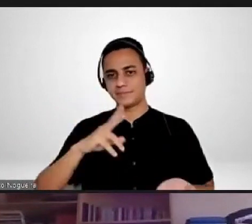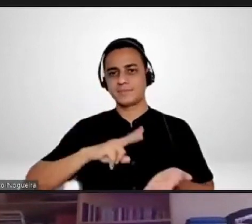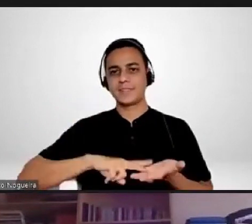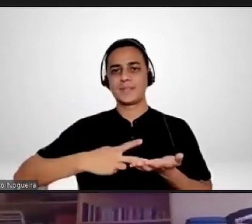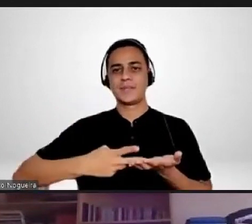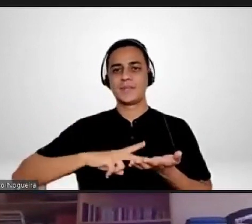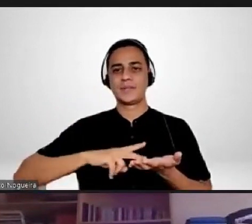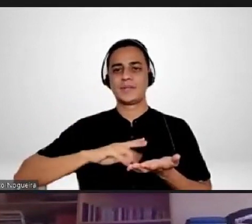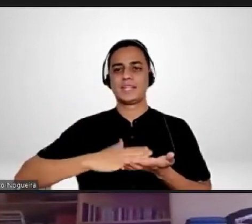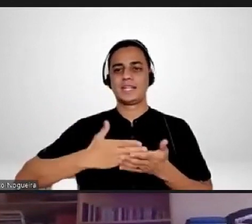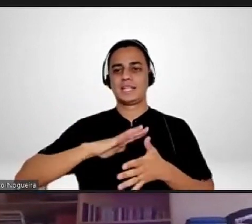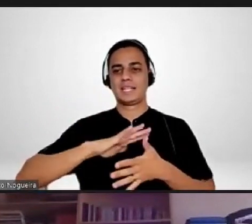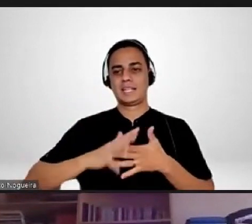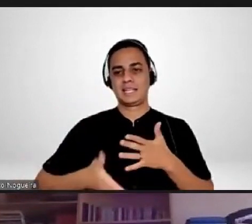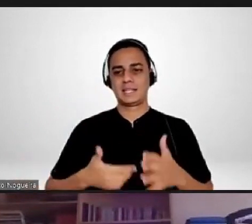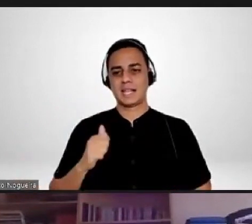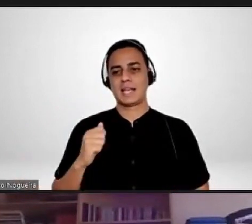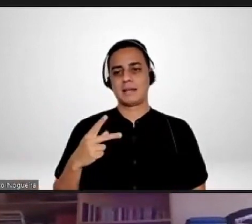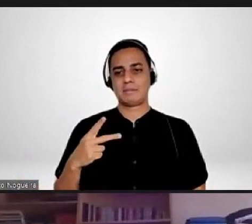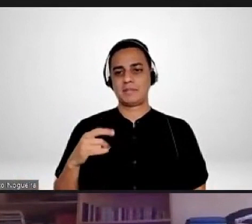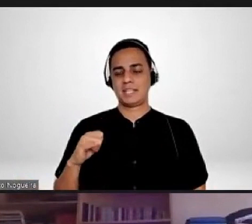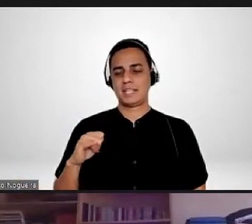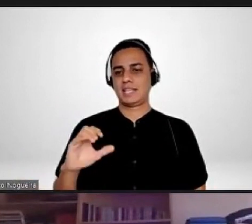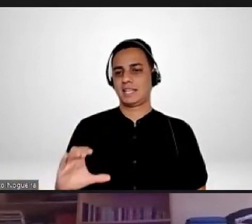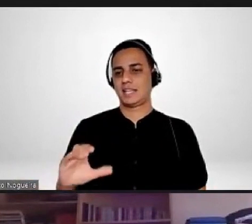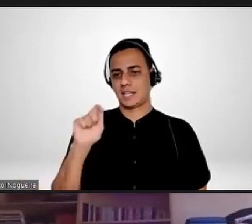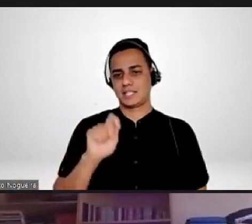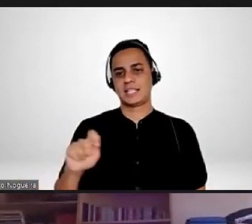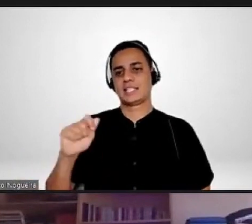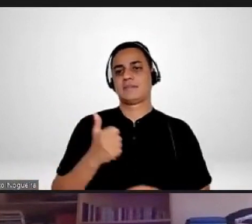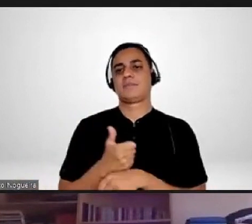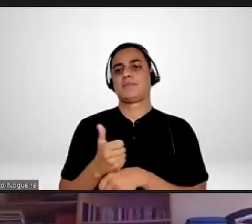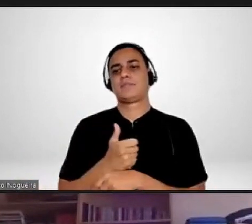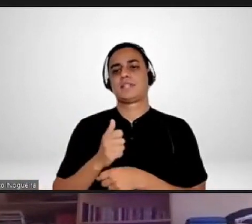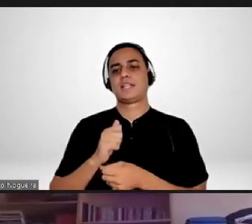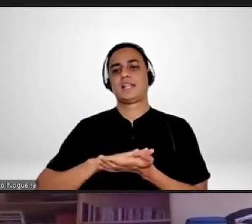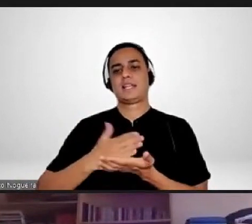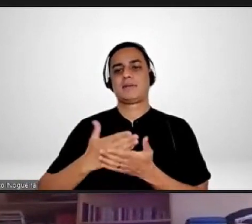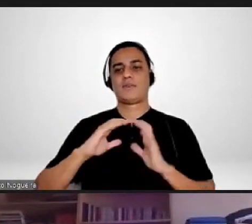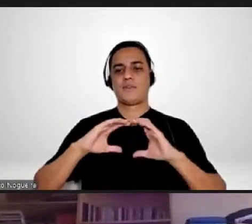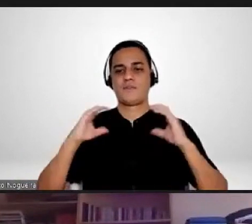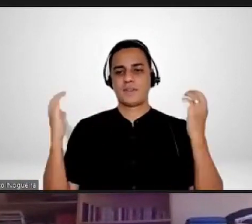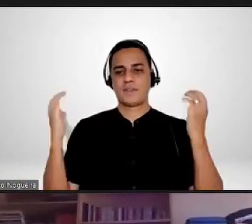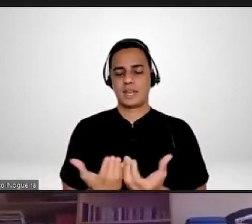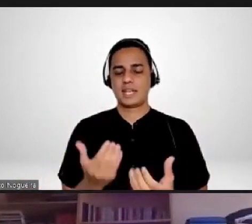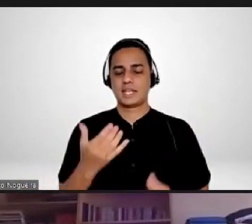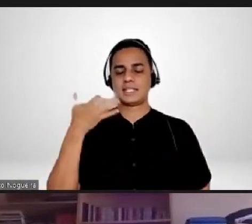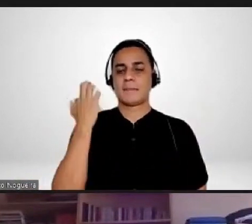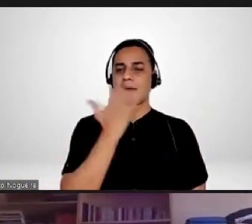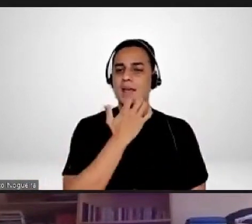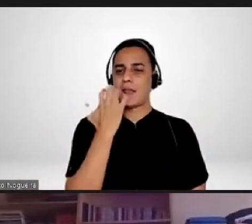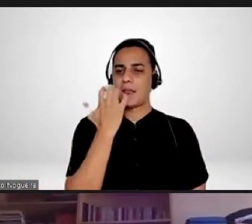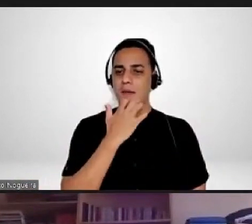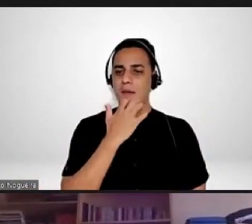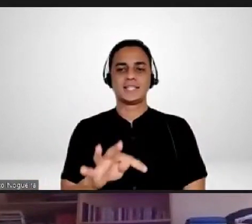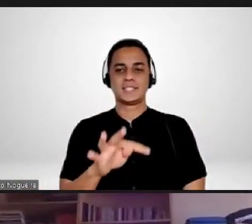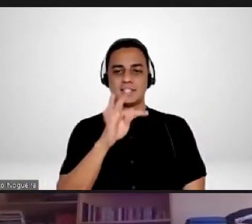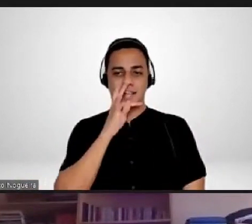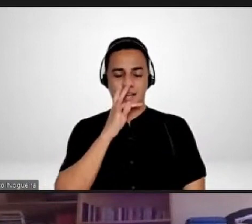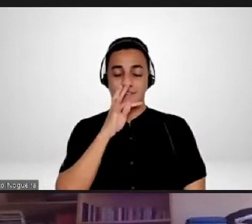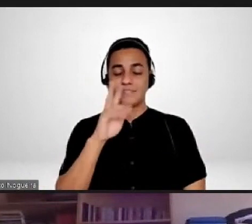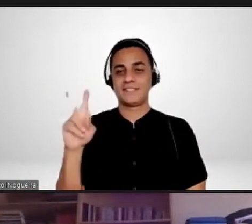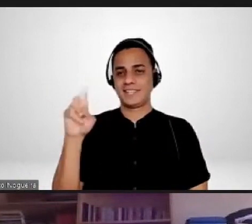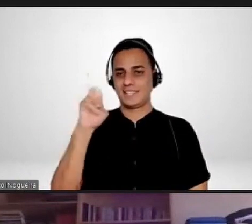de Libra, da APIC, Associação Profissional de Intérpretes de Conferência, Paloma Bueno, Tiago Coimbra e